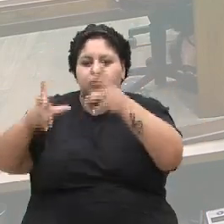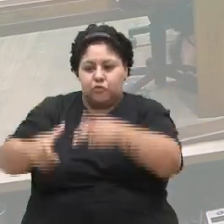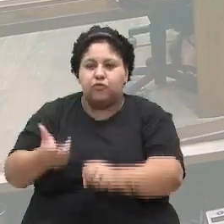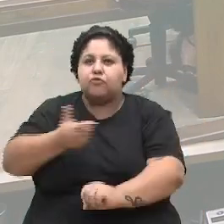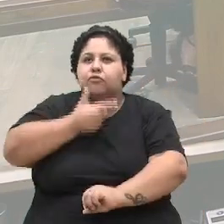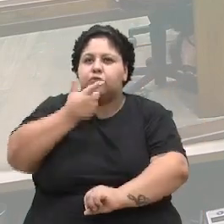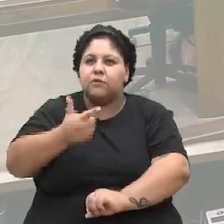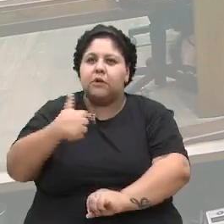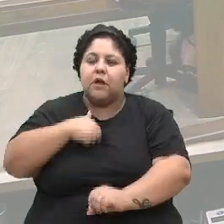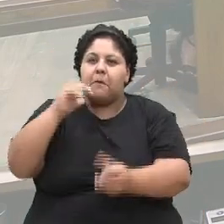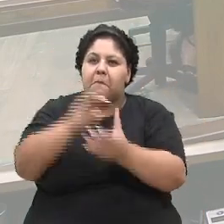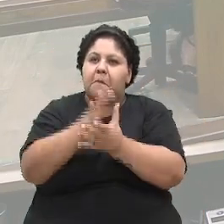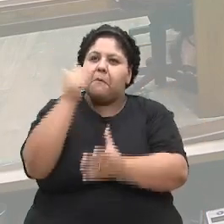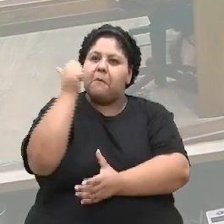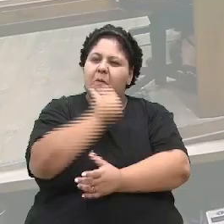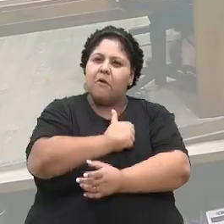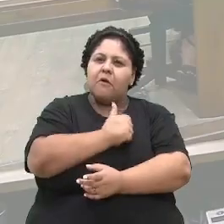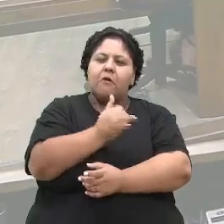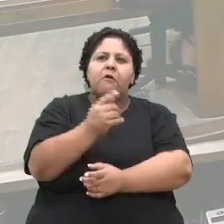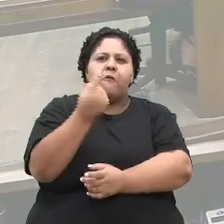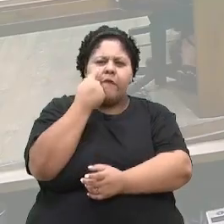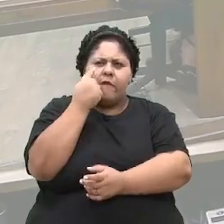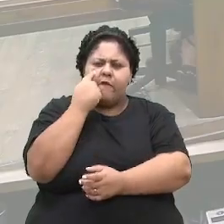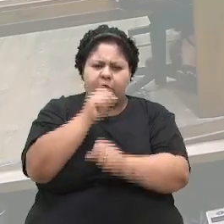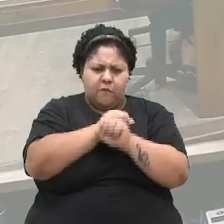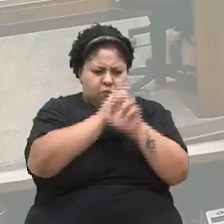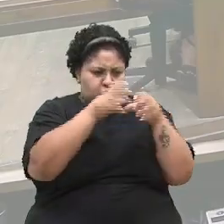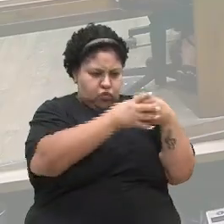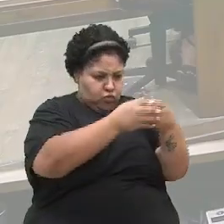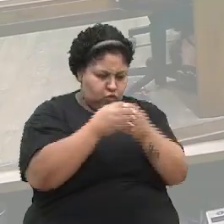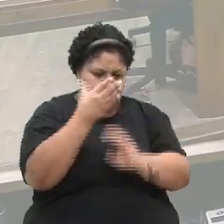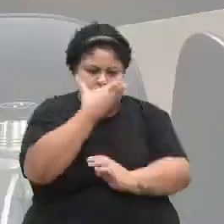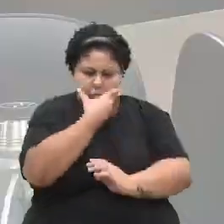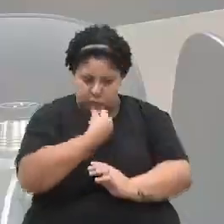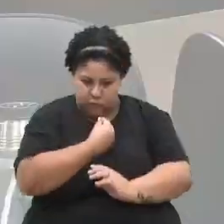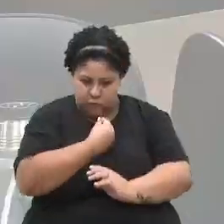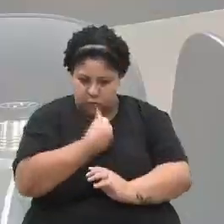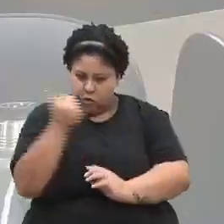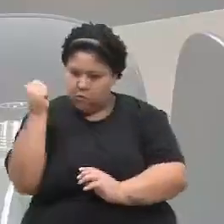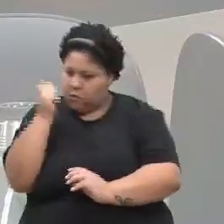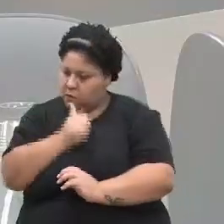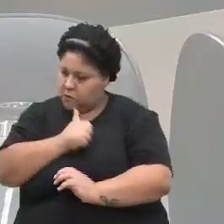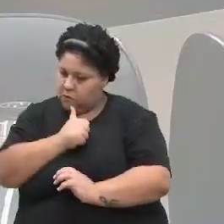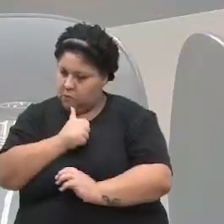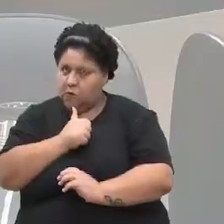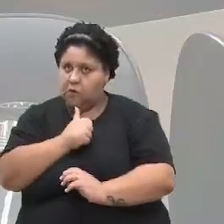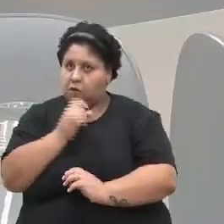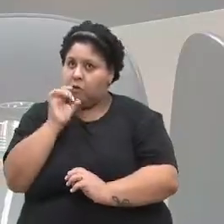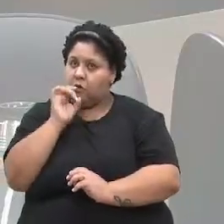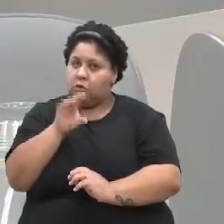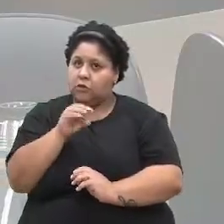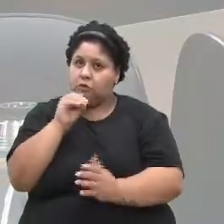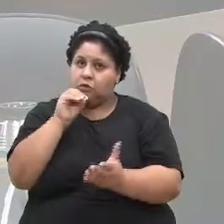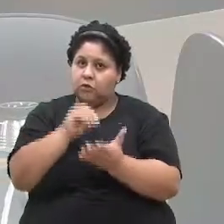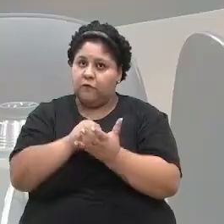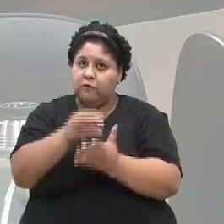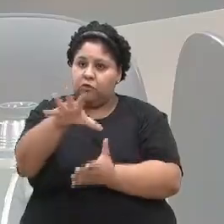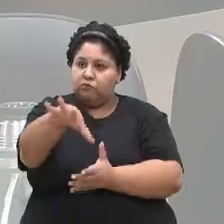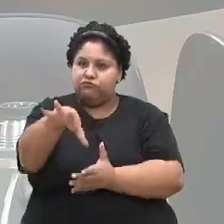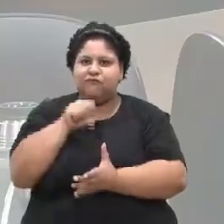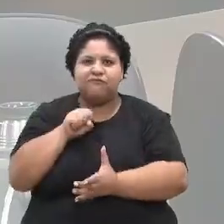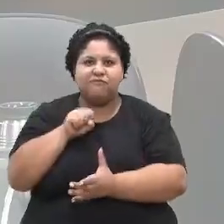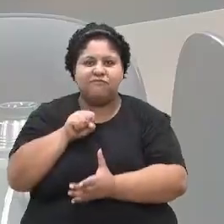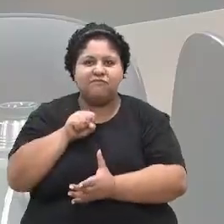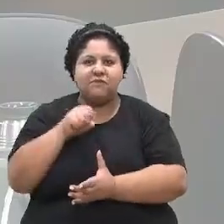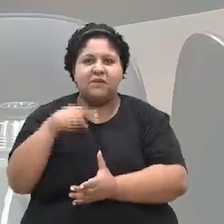vimos hoje de manhã, por exemplo, um grupo de homens e uma mulher passando no lado, só faltou agarrar ela. A